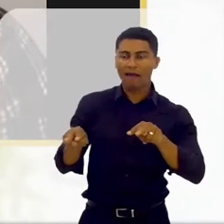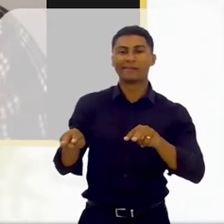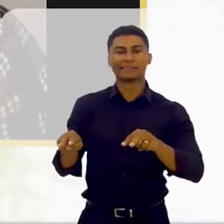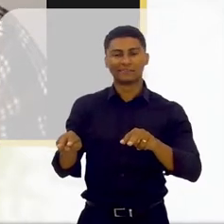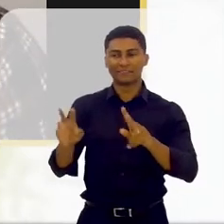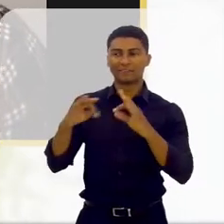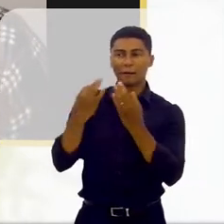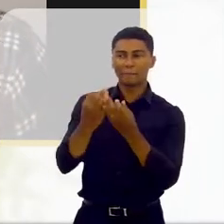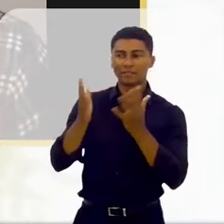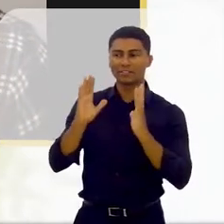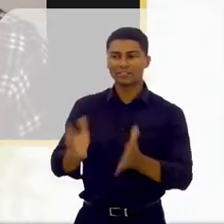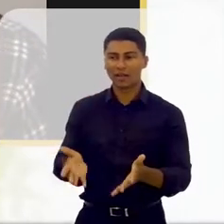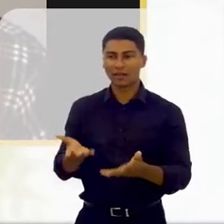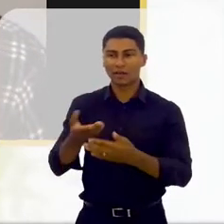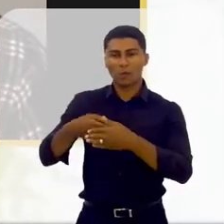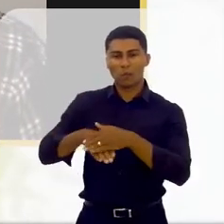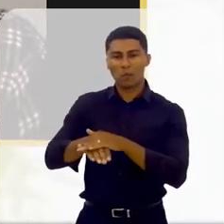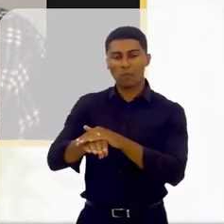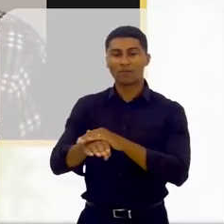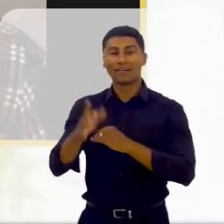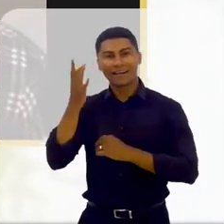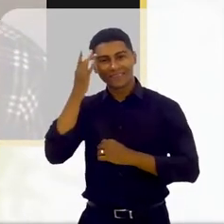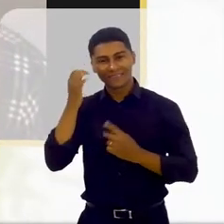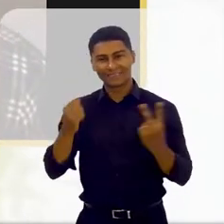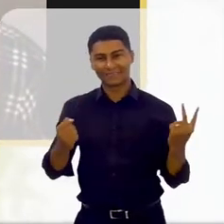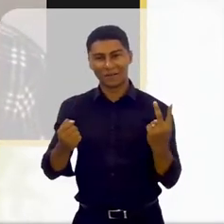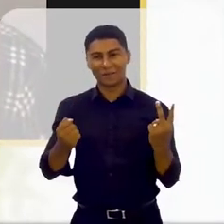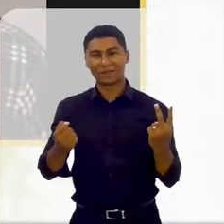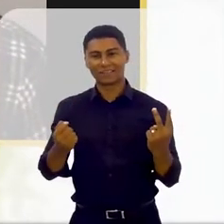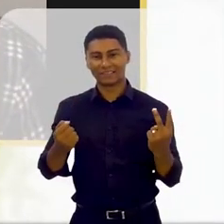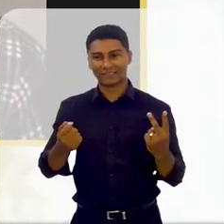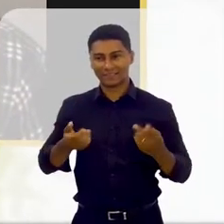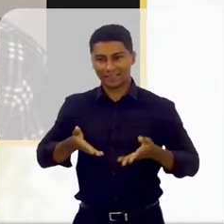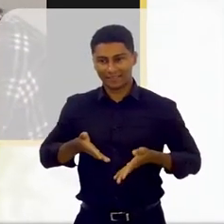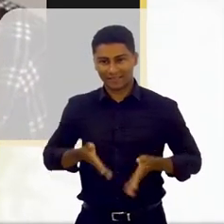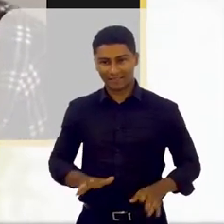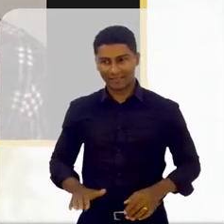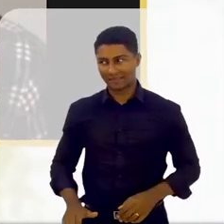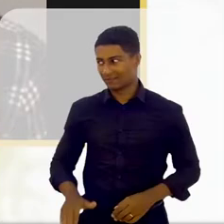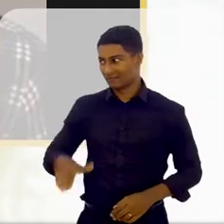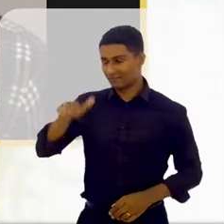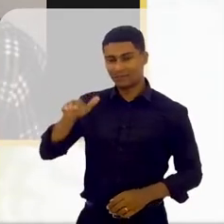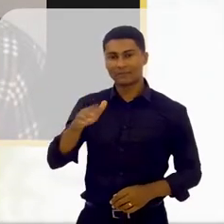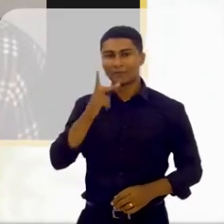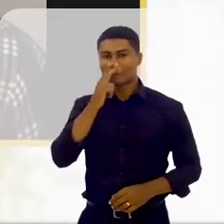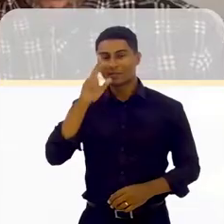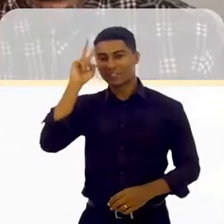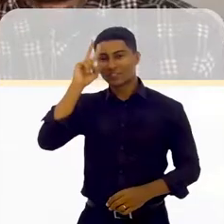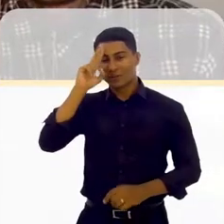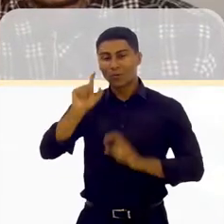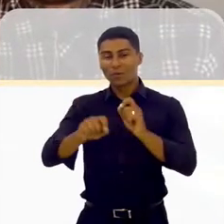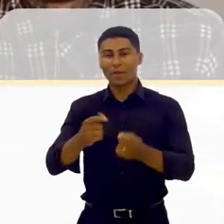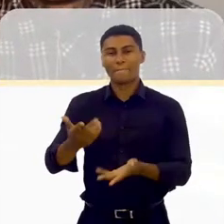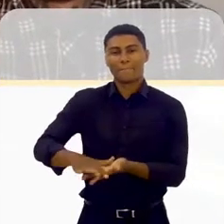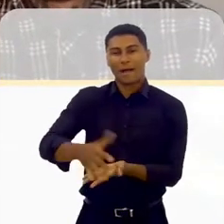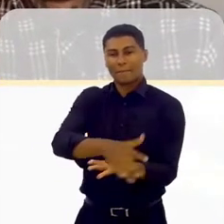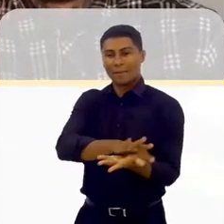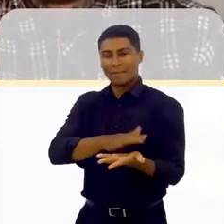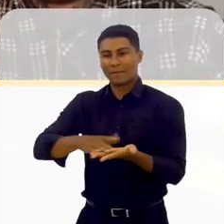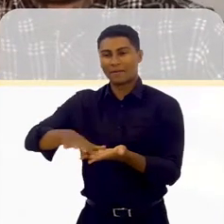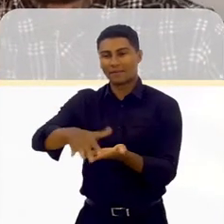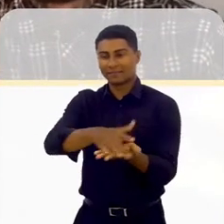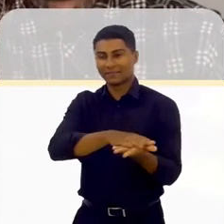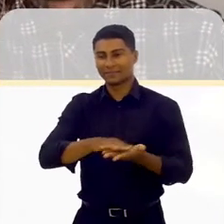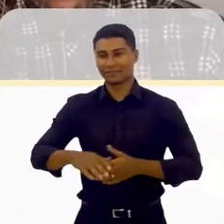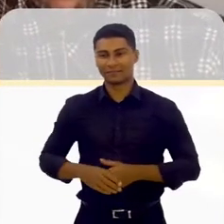assim de perto, Se né? acordar, acho que quando a gente nasceu, acho que a trilha sonora foi Pagode, samba. pagode. Foi. A